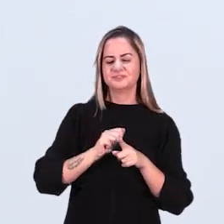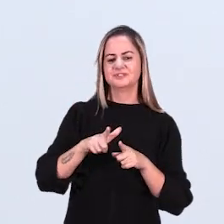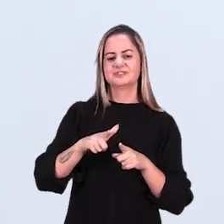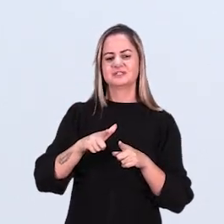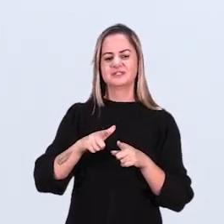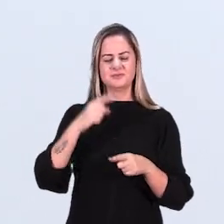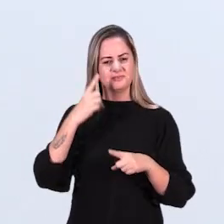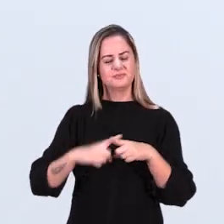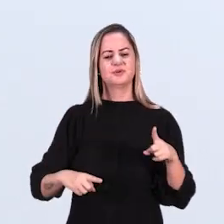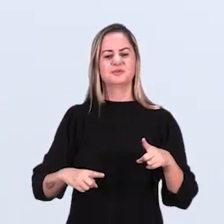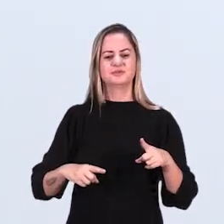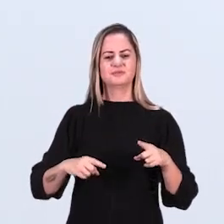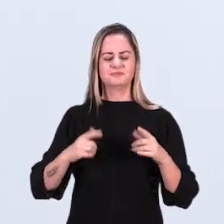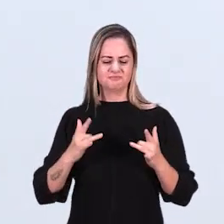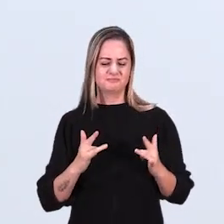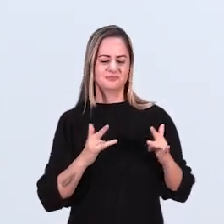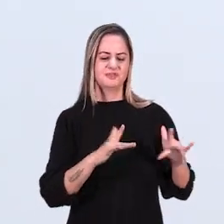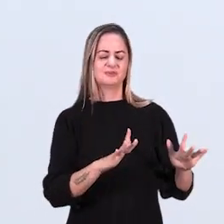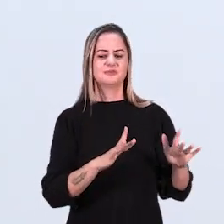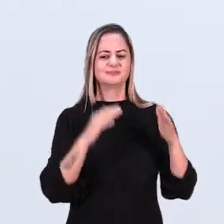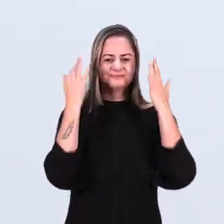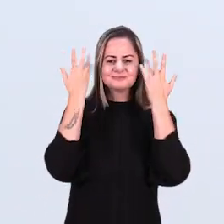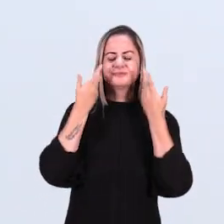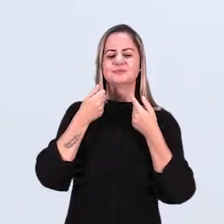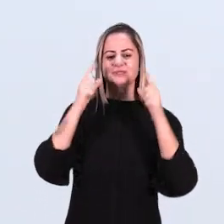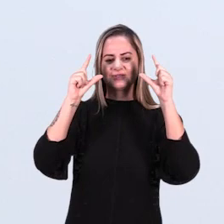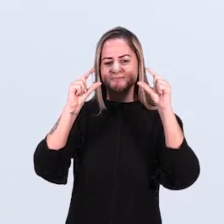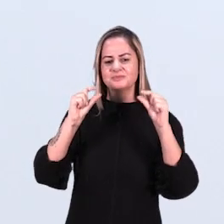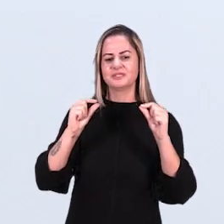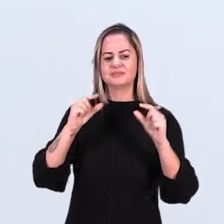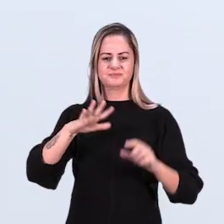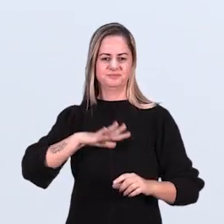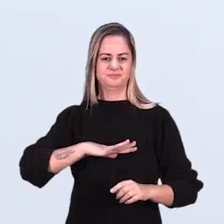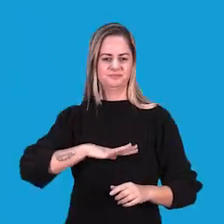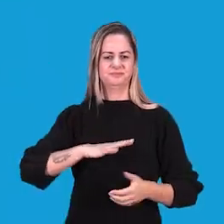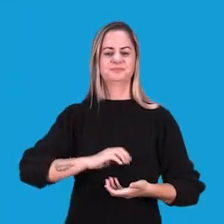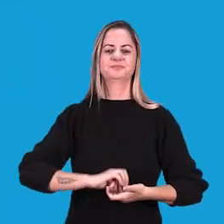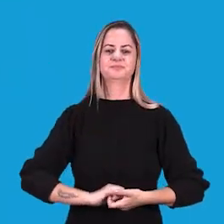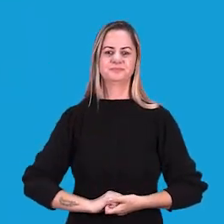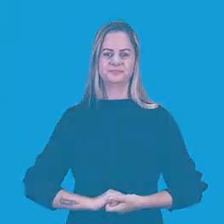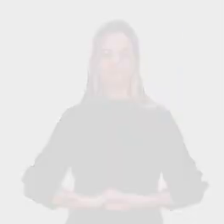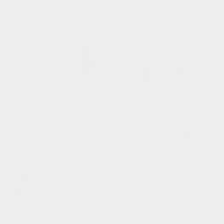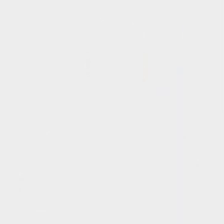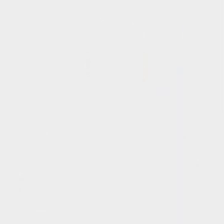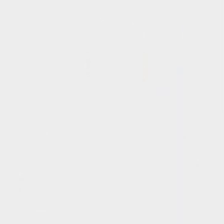para que haja menos abandono dos animais na periferia das cidades.